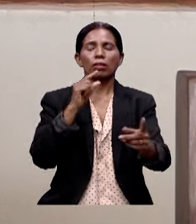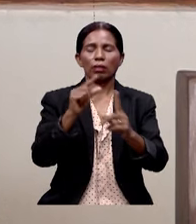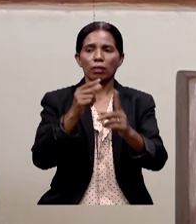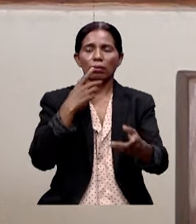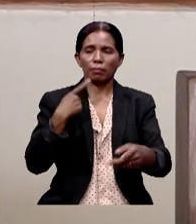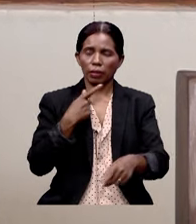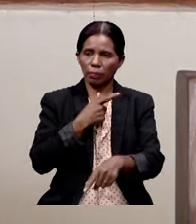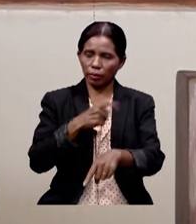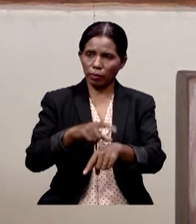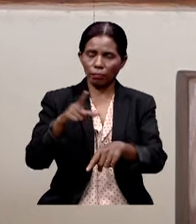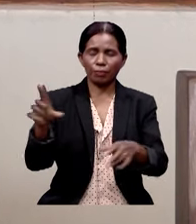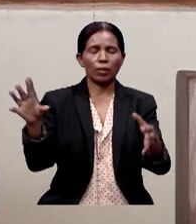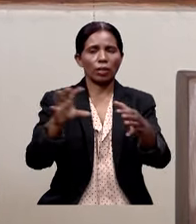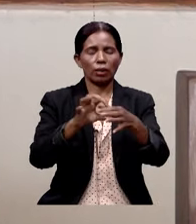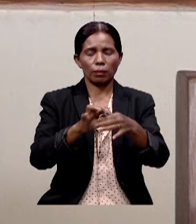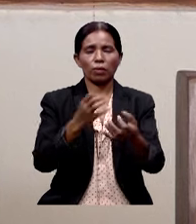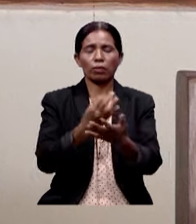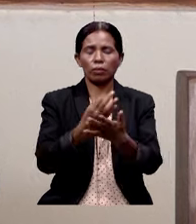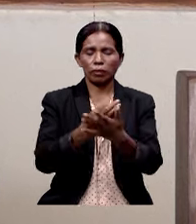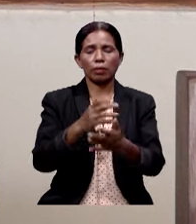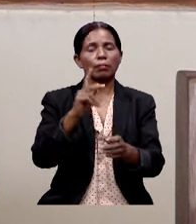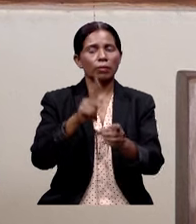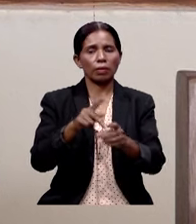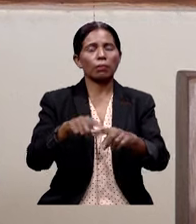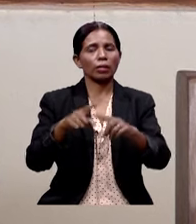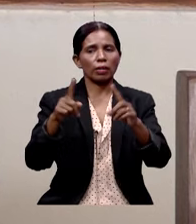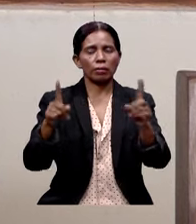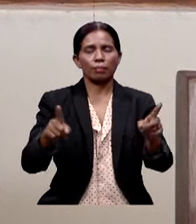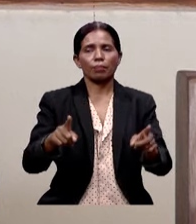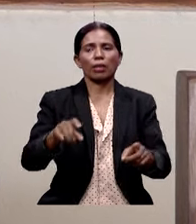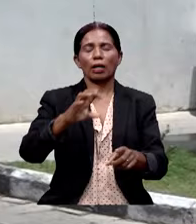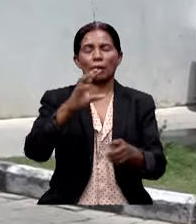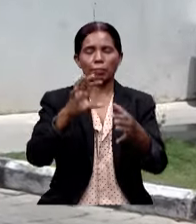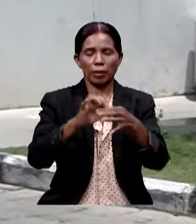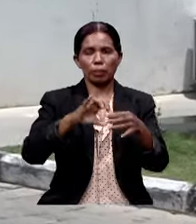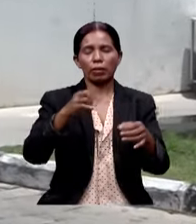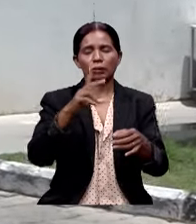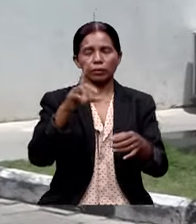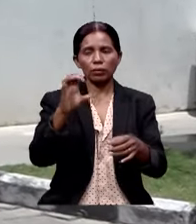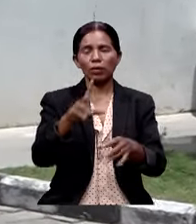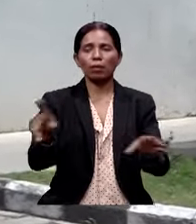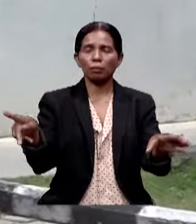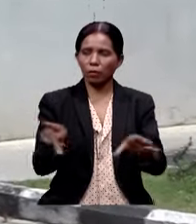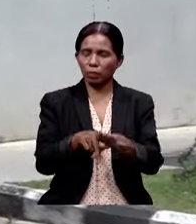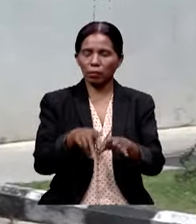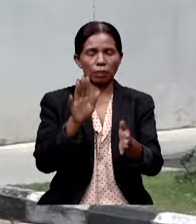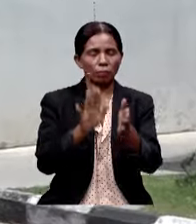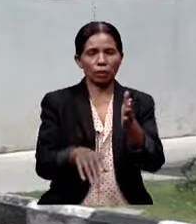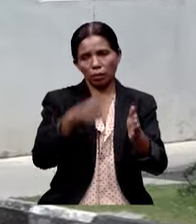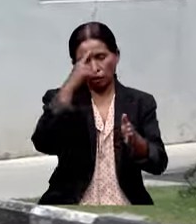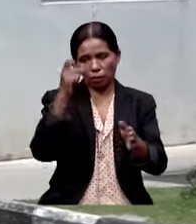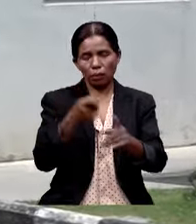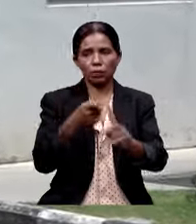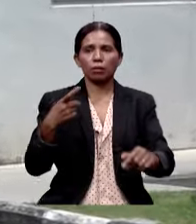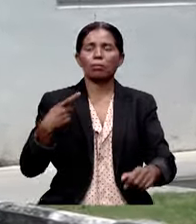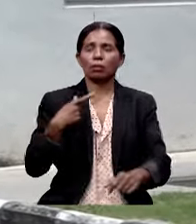Parlamento Nacional liga o fundo petrolífero mai be ex membro Zulu Crispin Hateten participação ne menos tamba falha husi